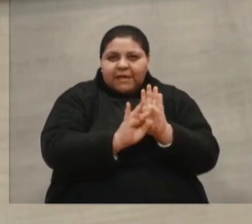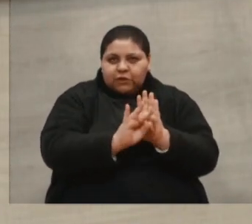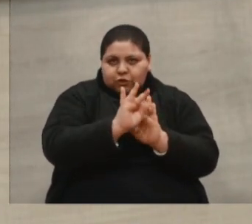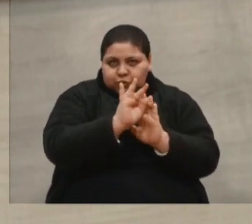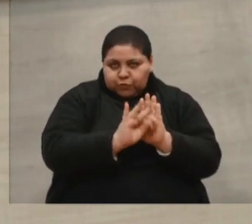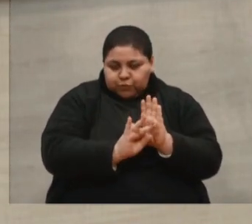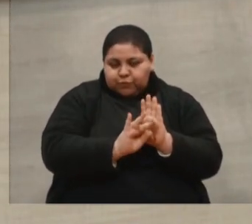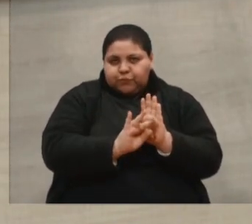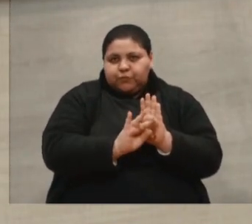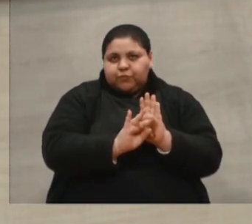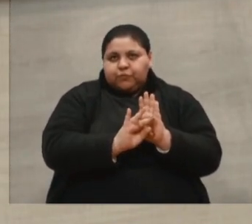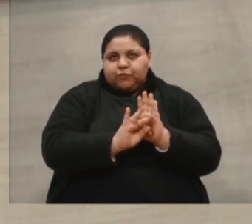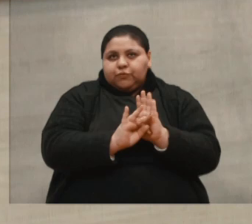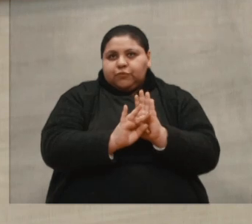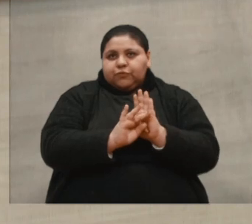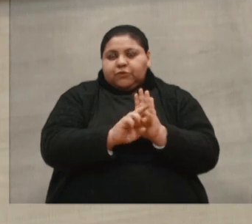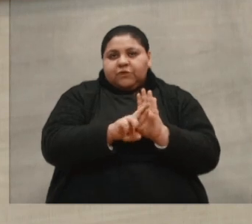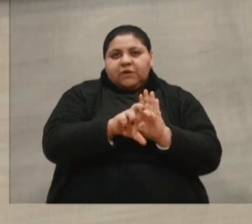do texto